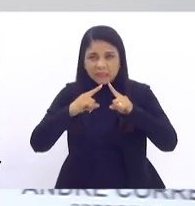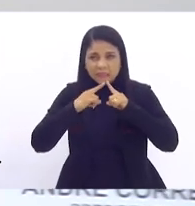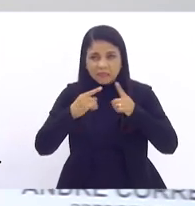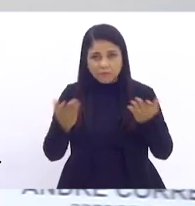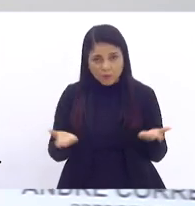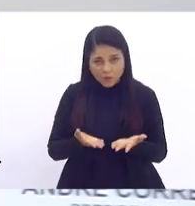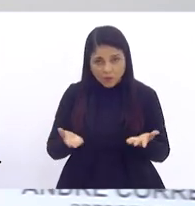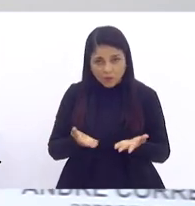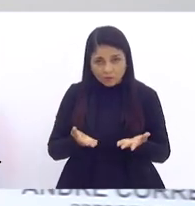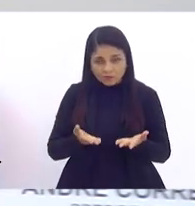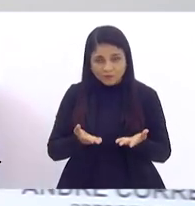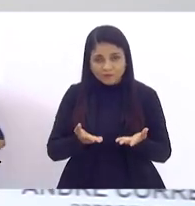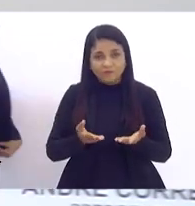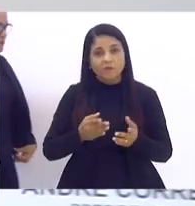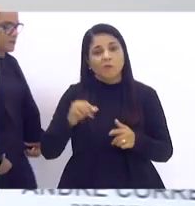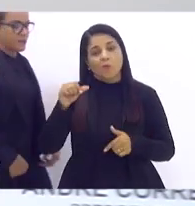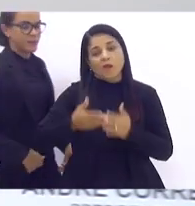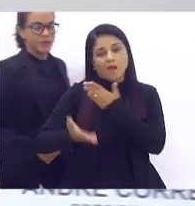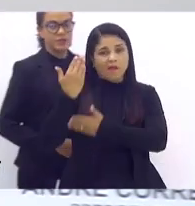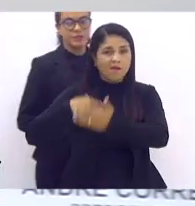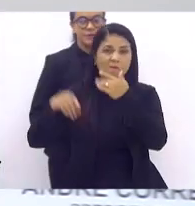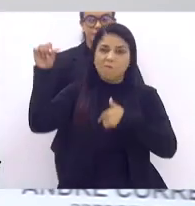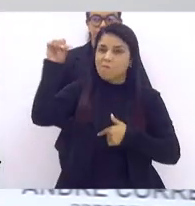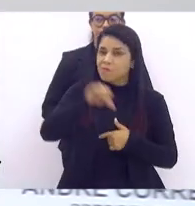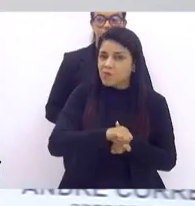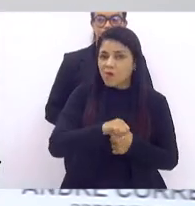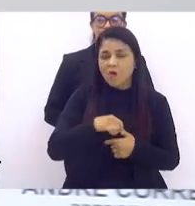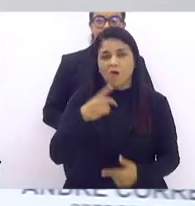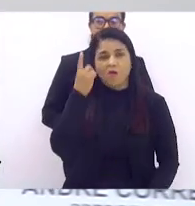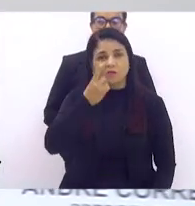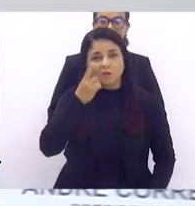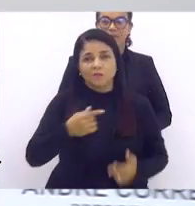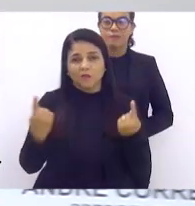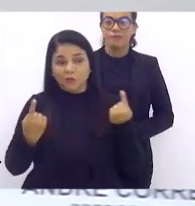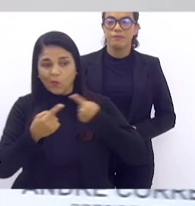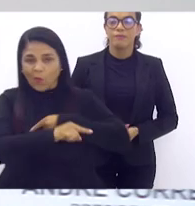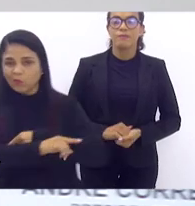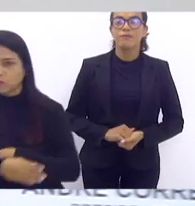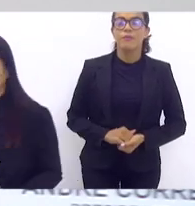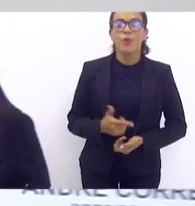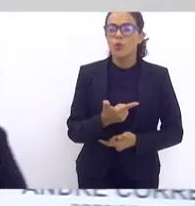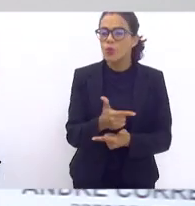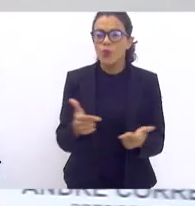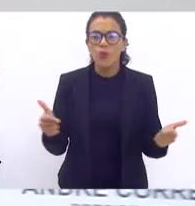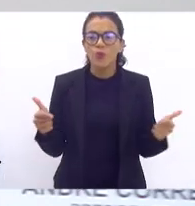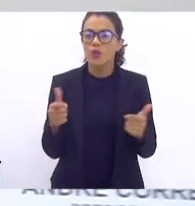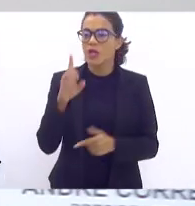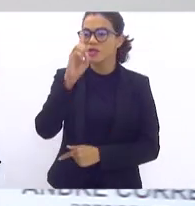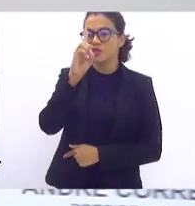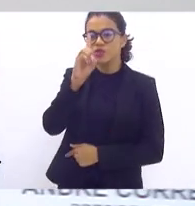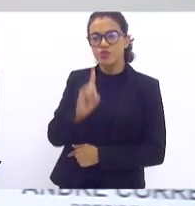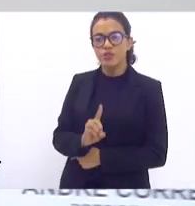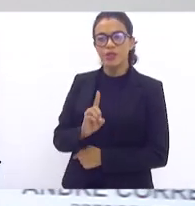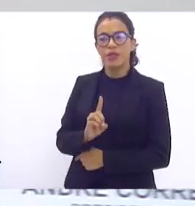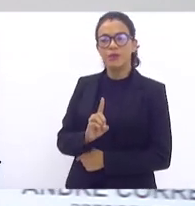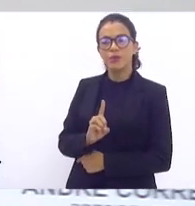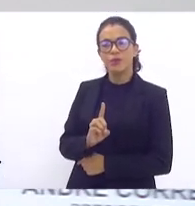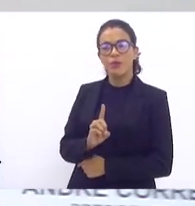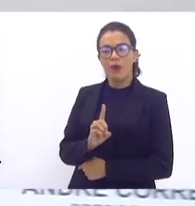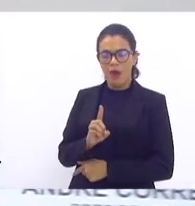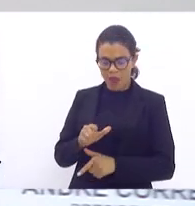cá hoje naquela época era muito pior os deputados da Oposição não tinha sequer direito a